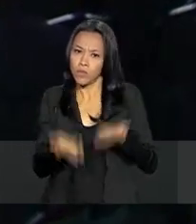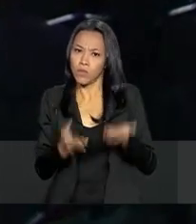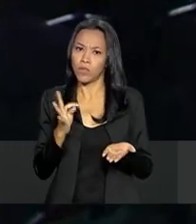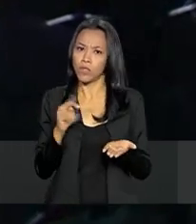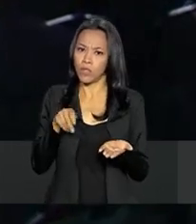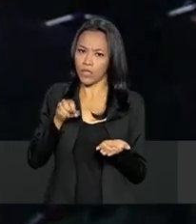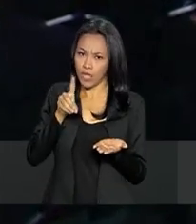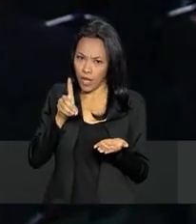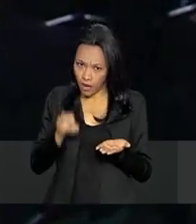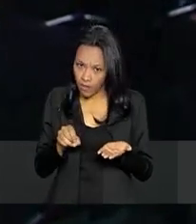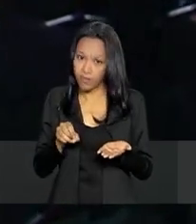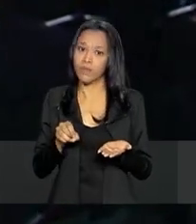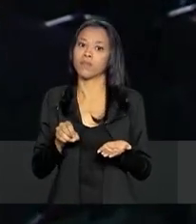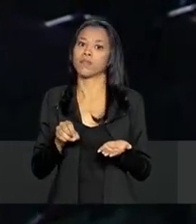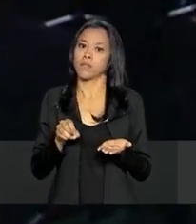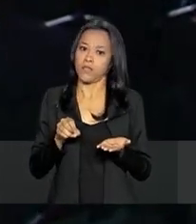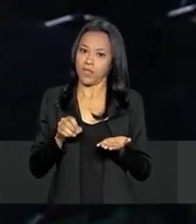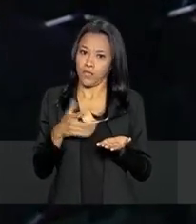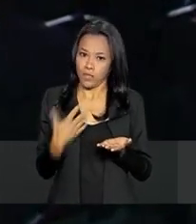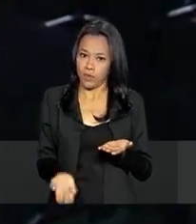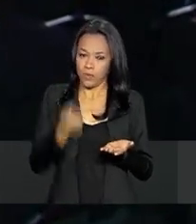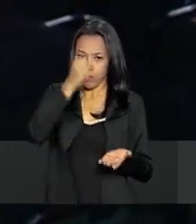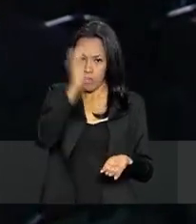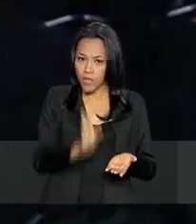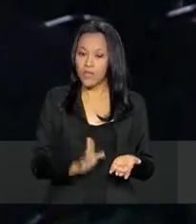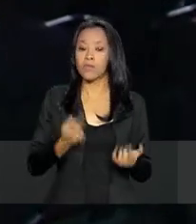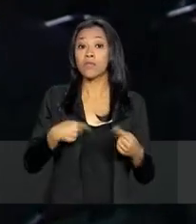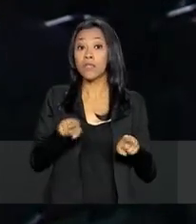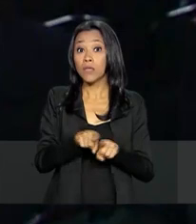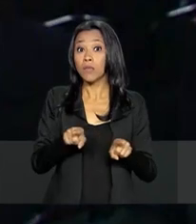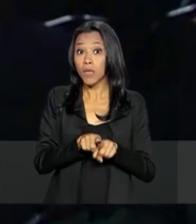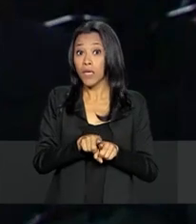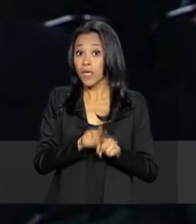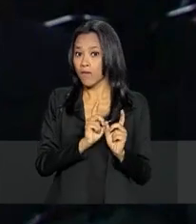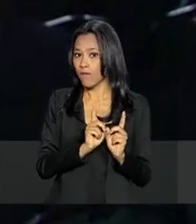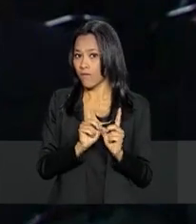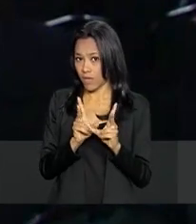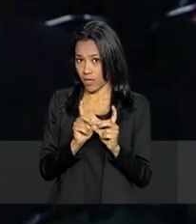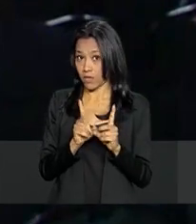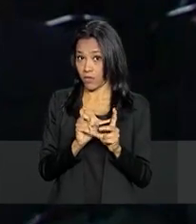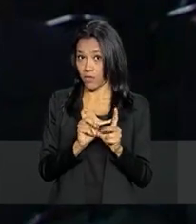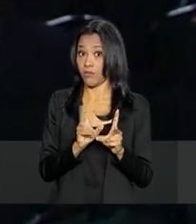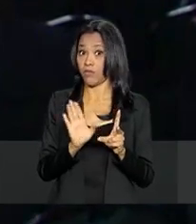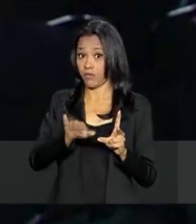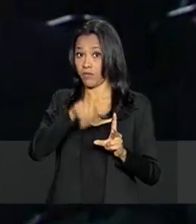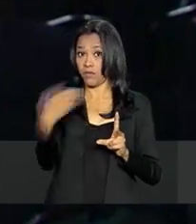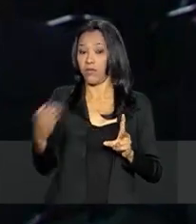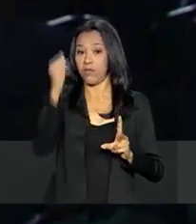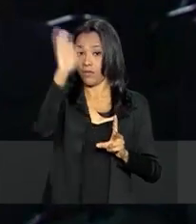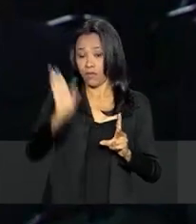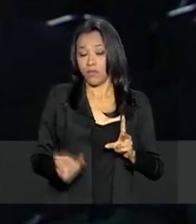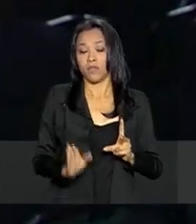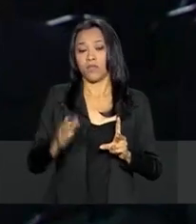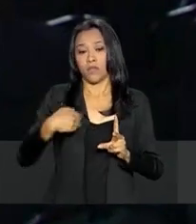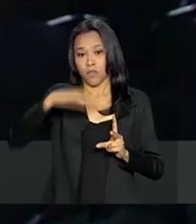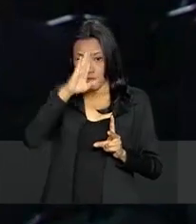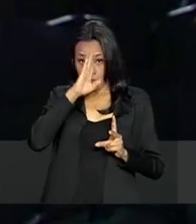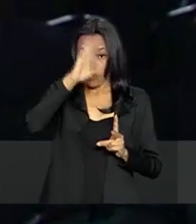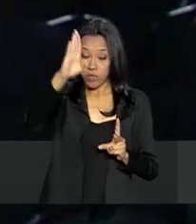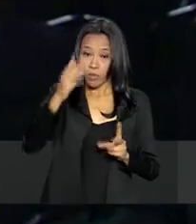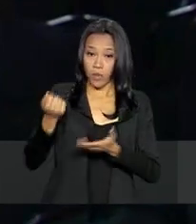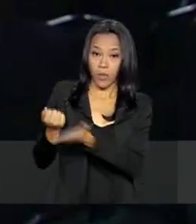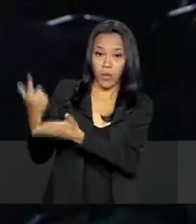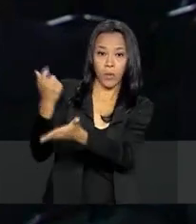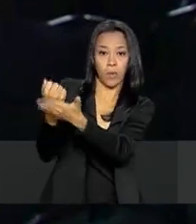do exterior. O Brasil também exporta, vende aço para fora do país. Um dos principais compradores de aço do